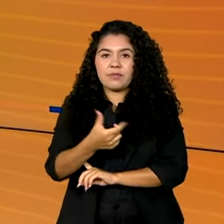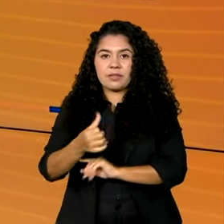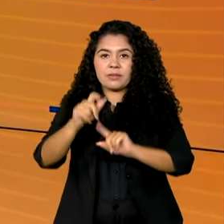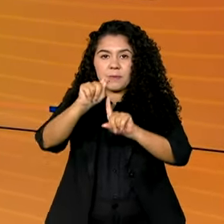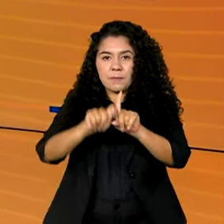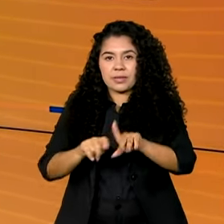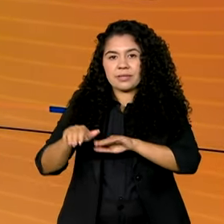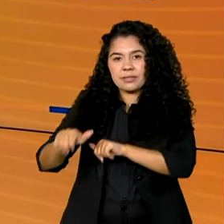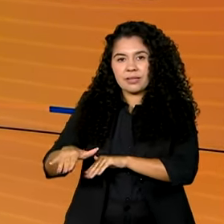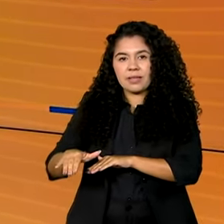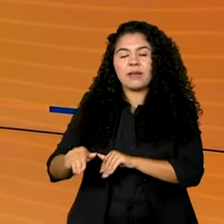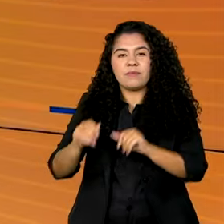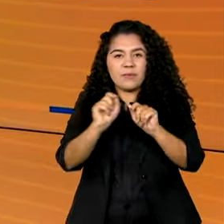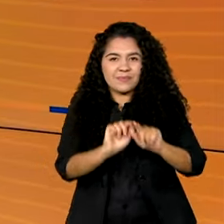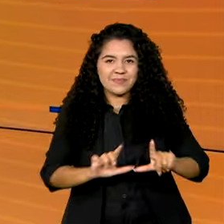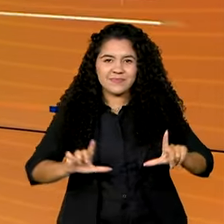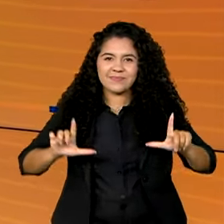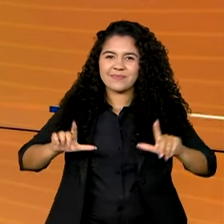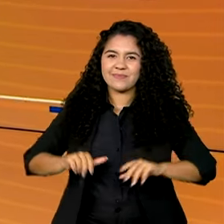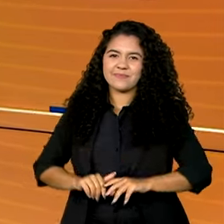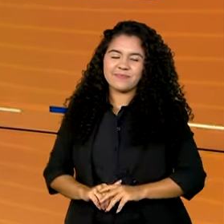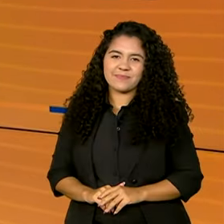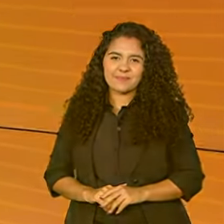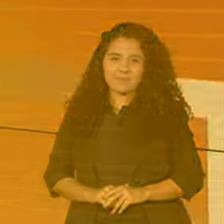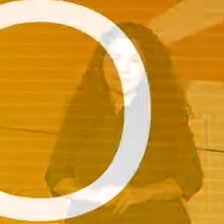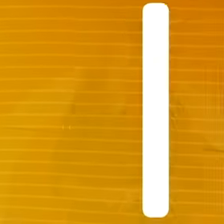setembro, o Brasil em Dia começa agora.